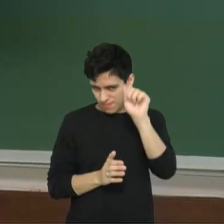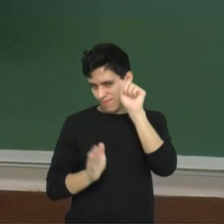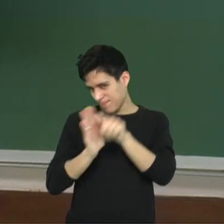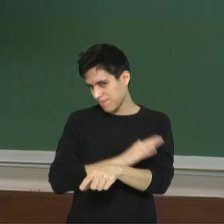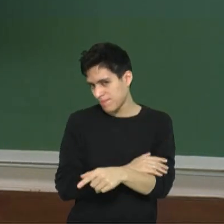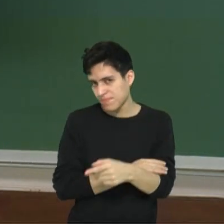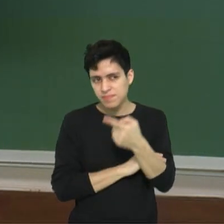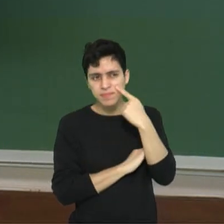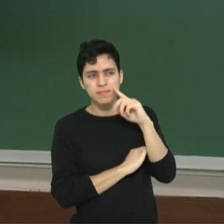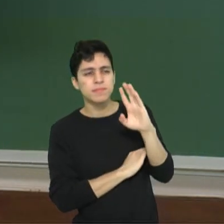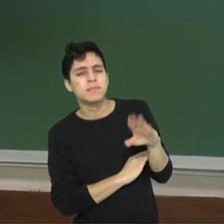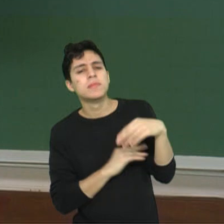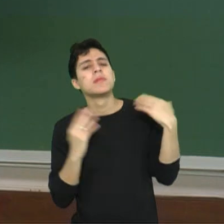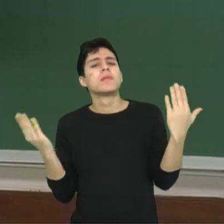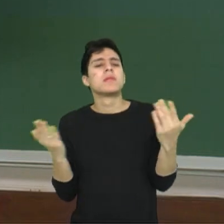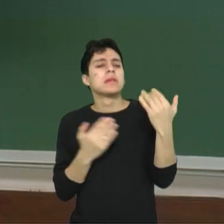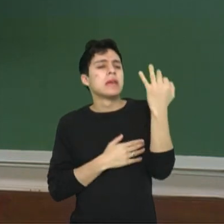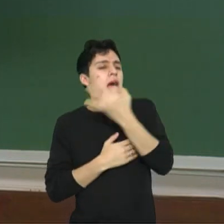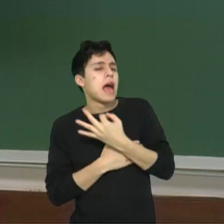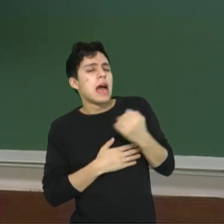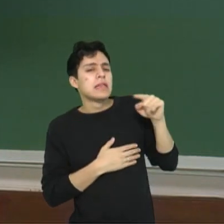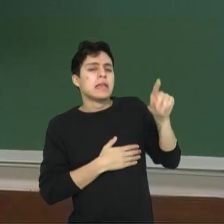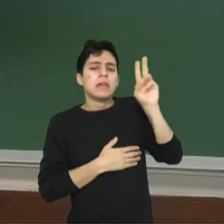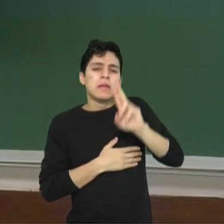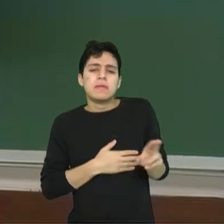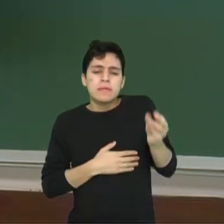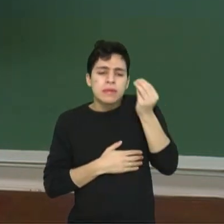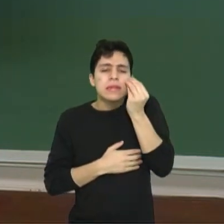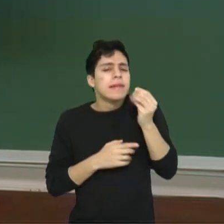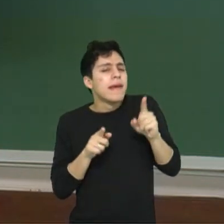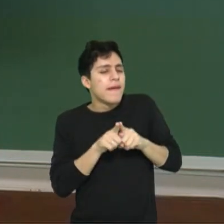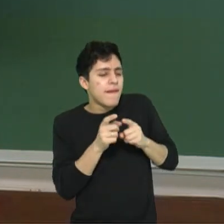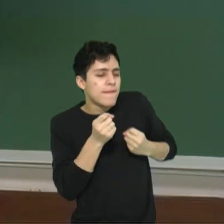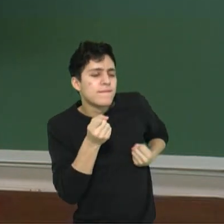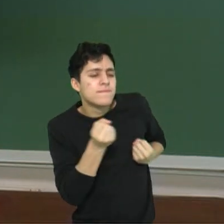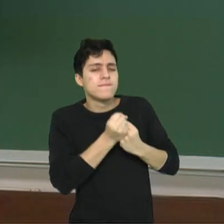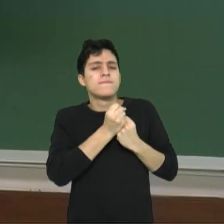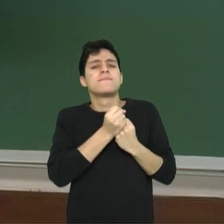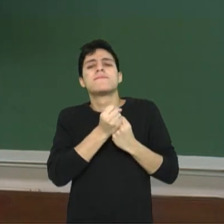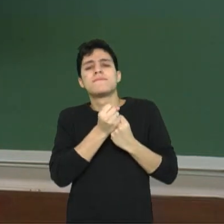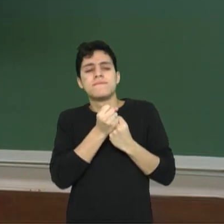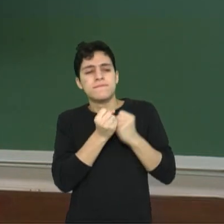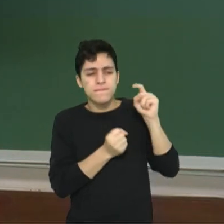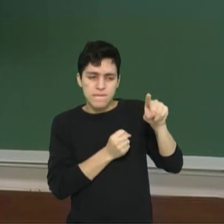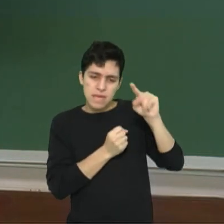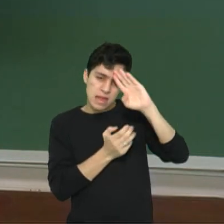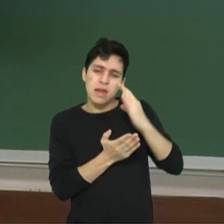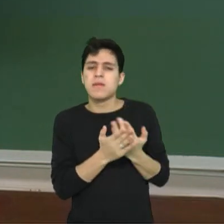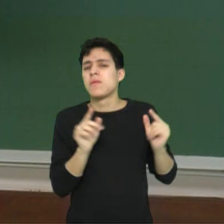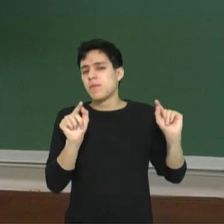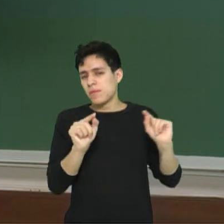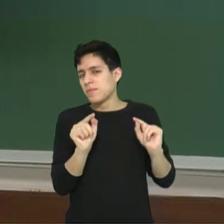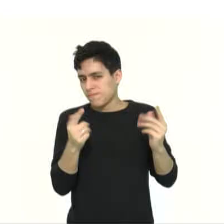biblioteca. Isso mesmo, a ideia de trazer tudo no bolso, que o celular traz tudo no bolso, é que ele contempla